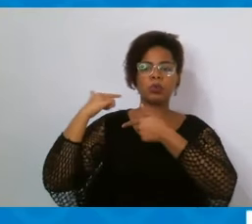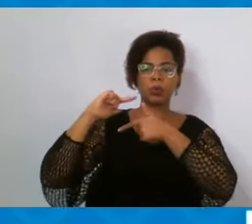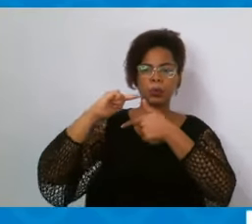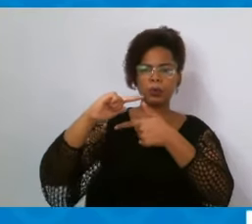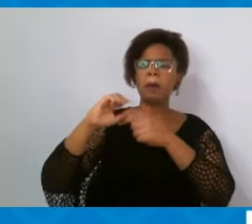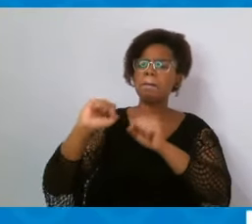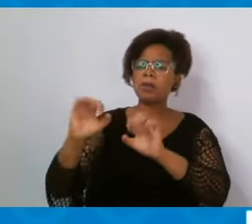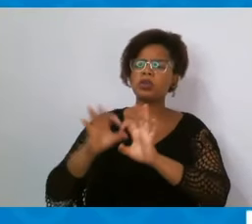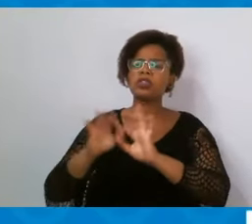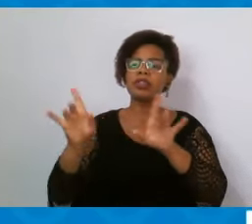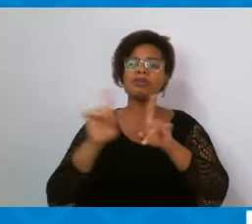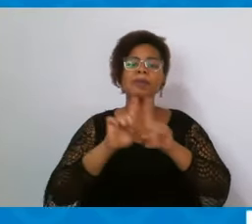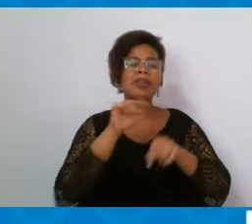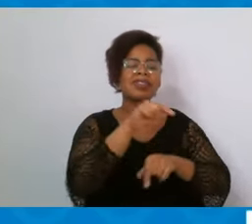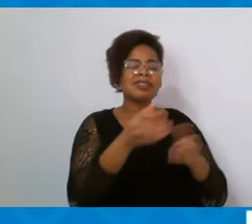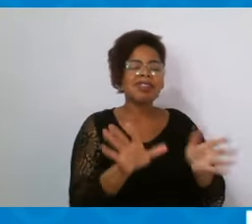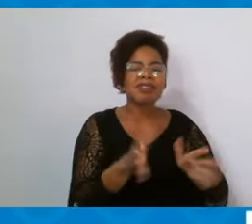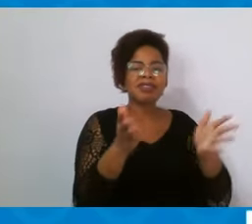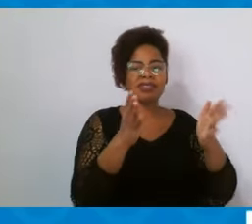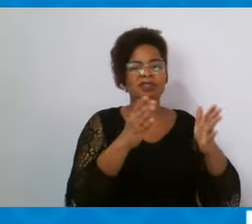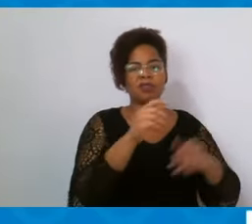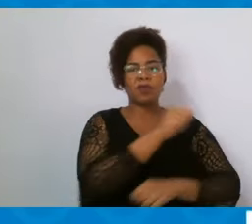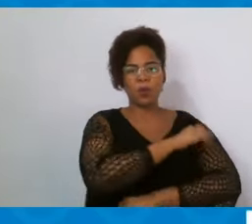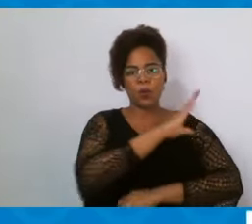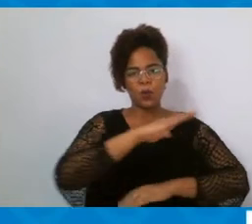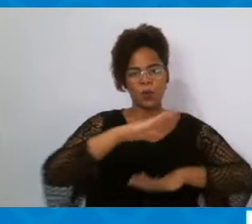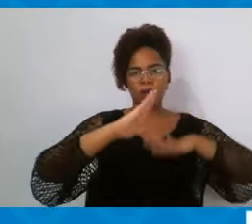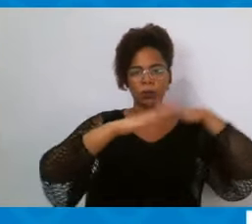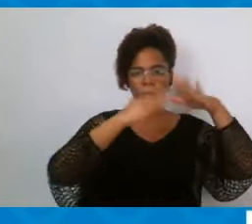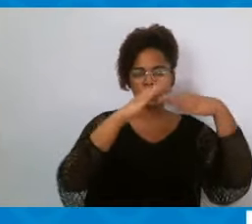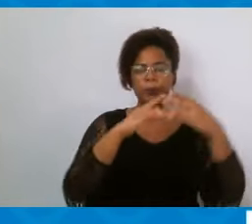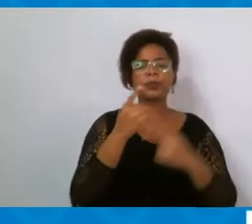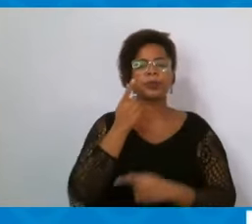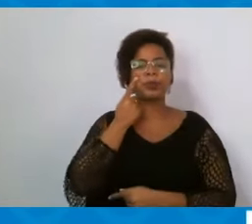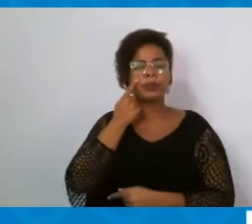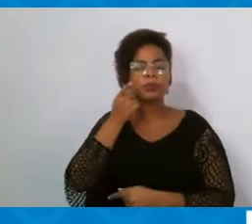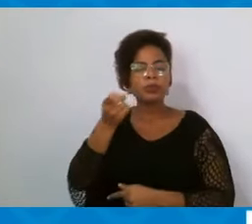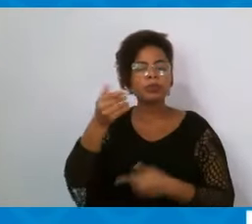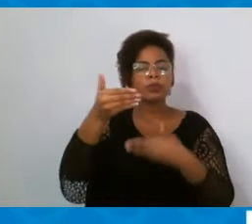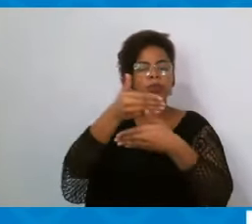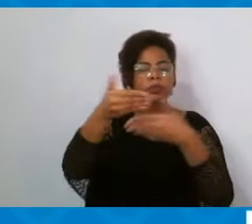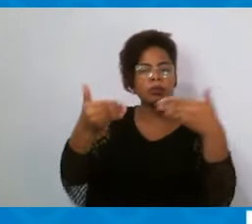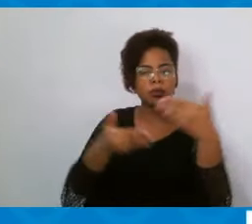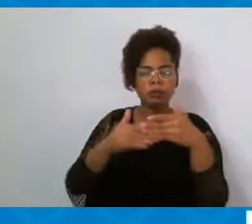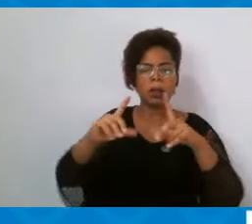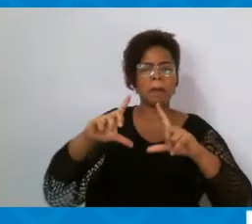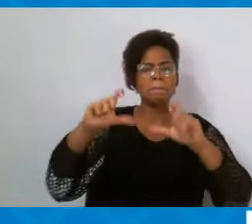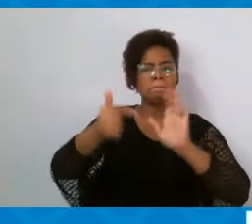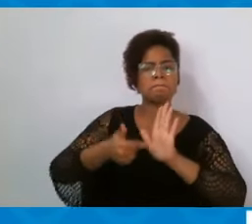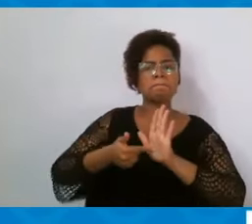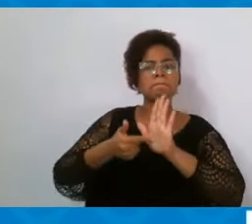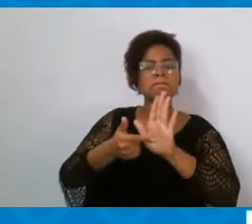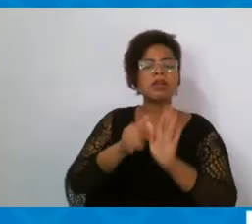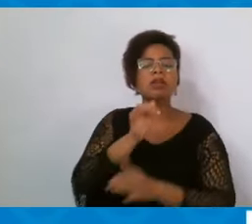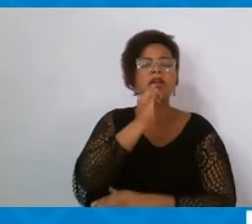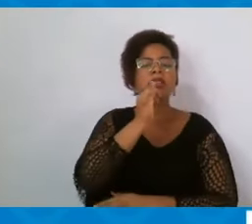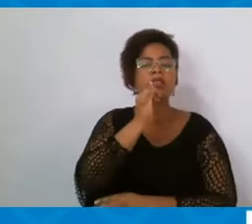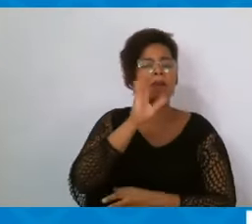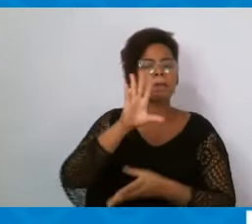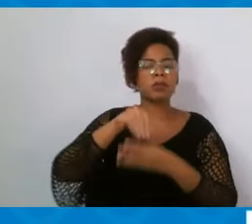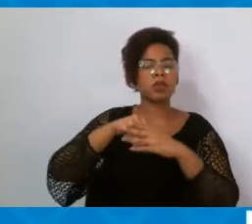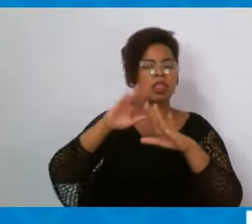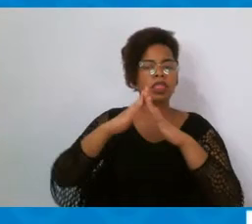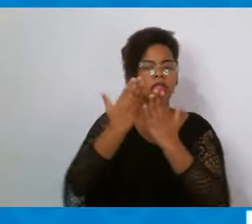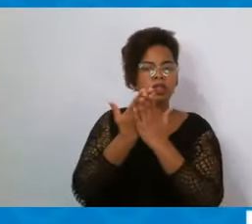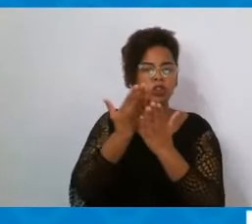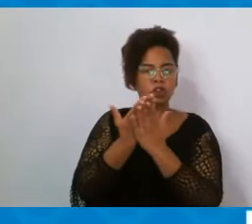exemplo aqui de uma escola. Tem muitos exemplos no Brasil, mas eu deixei para ouvir os jovens que vão chegar